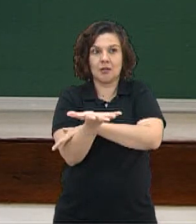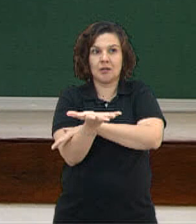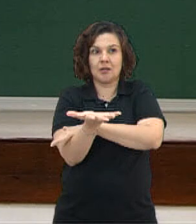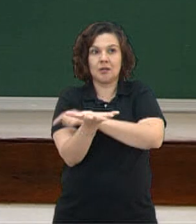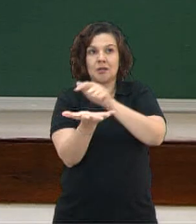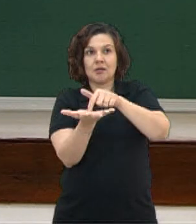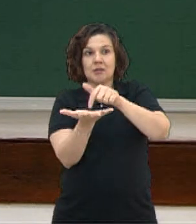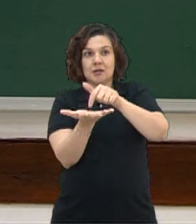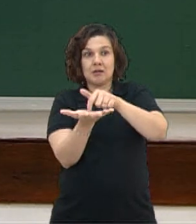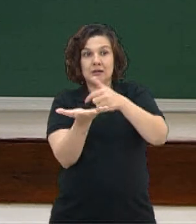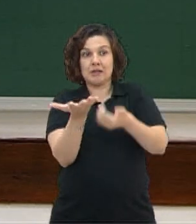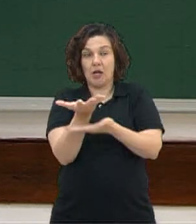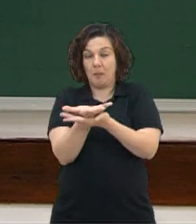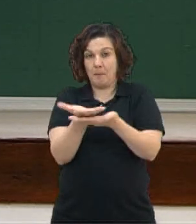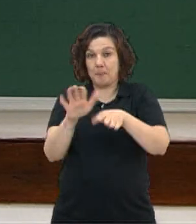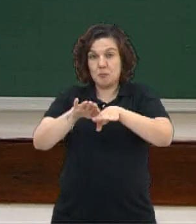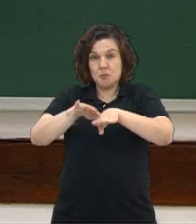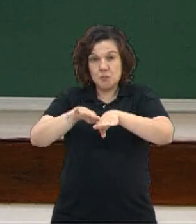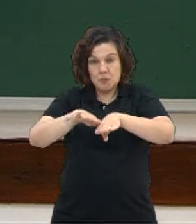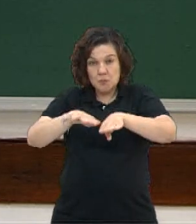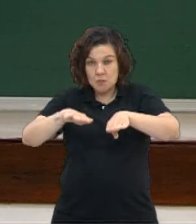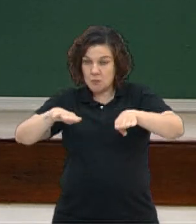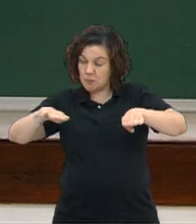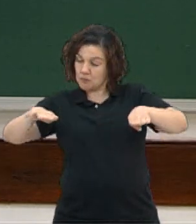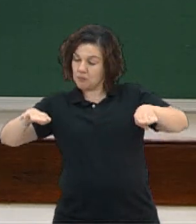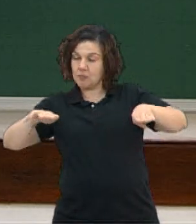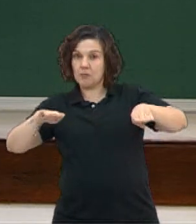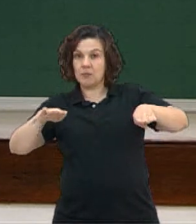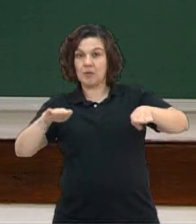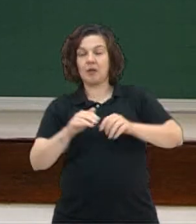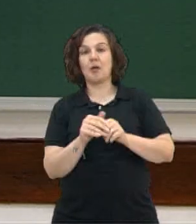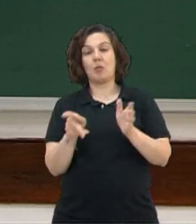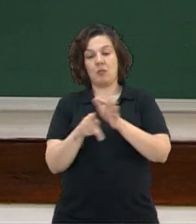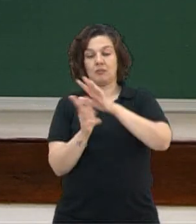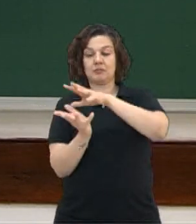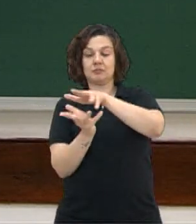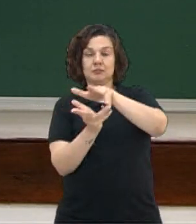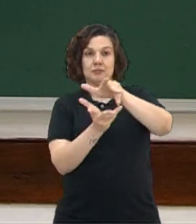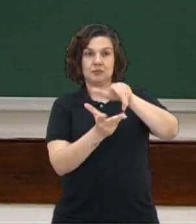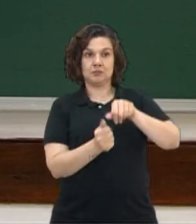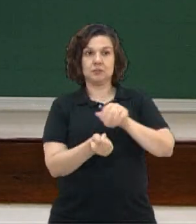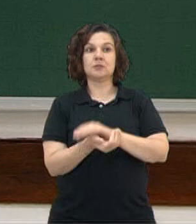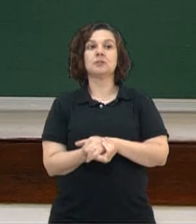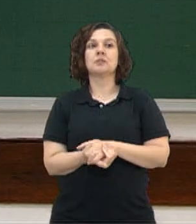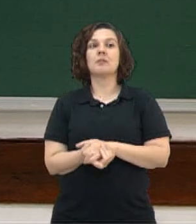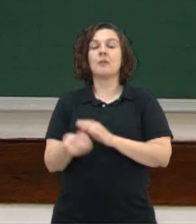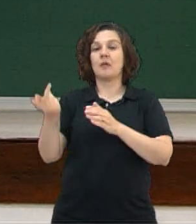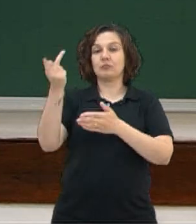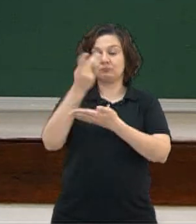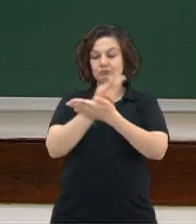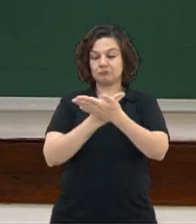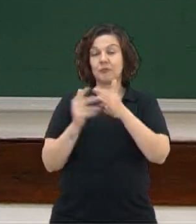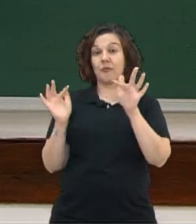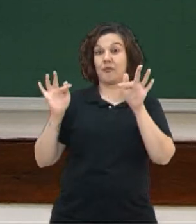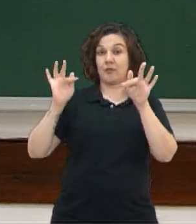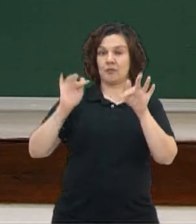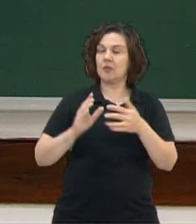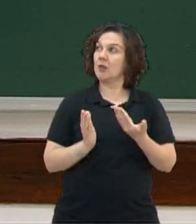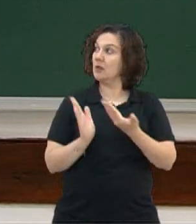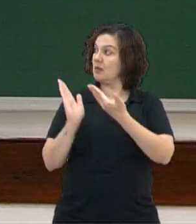em contato de forma tangente à superfície da Terra. E aqui nós temos o resultado